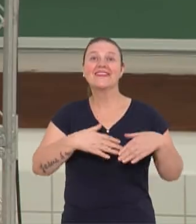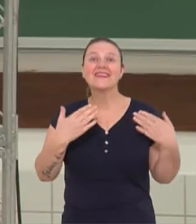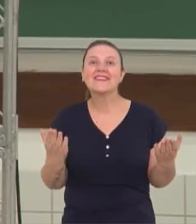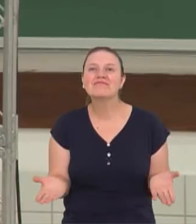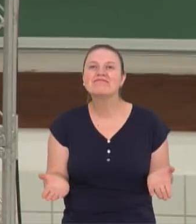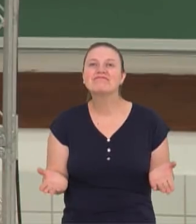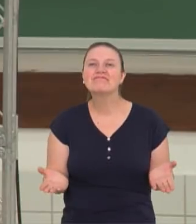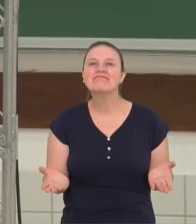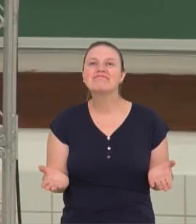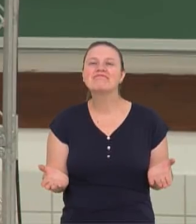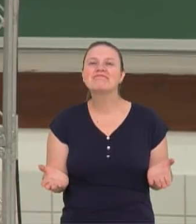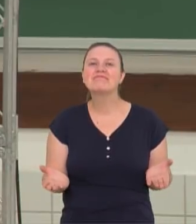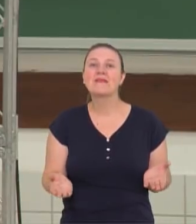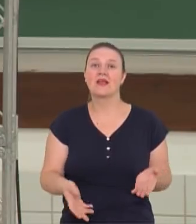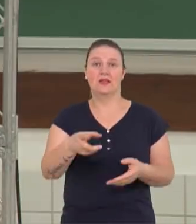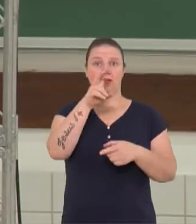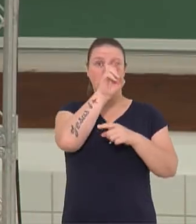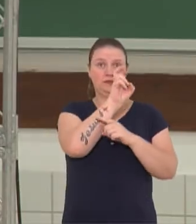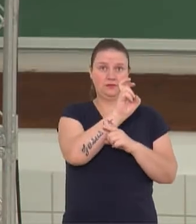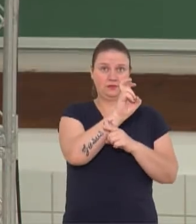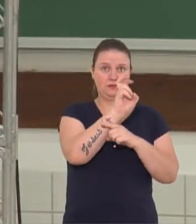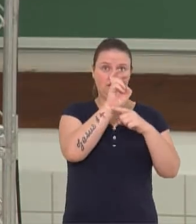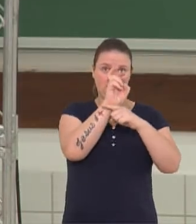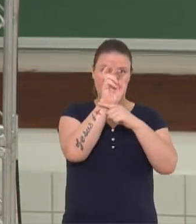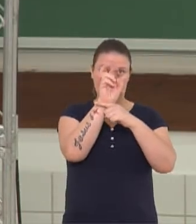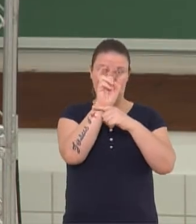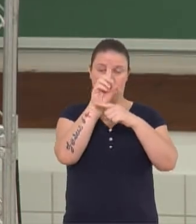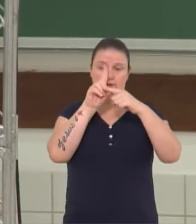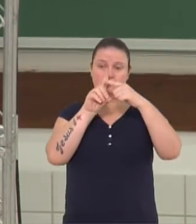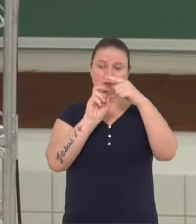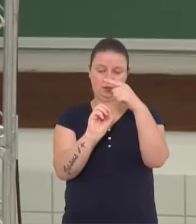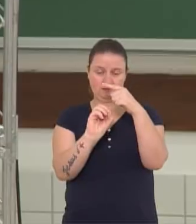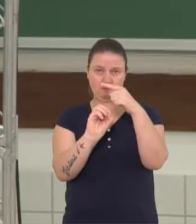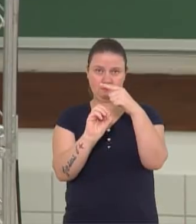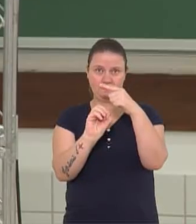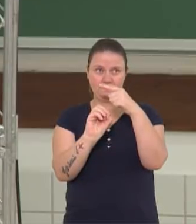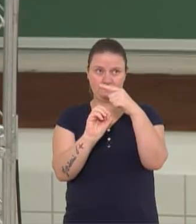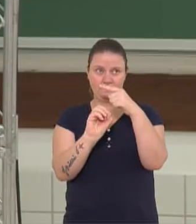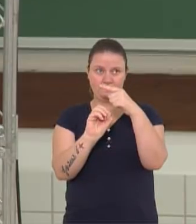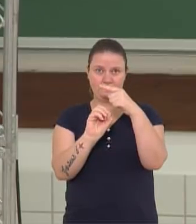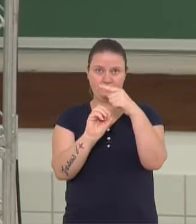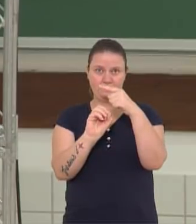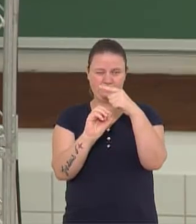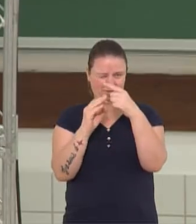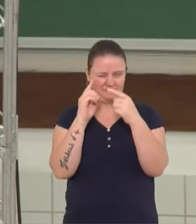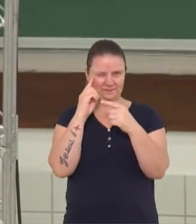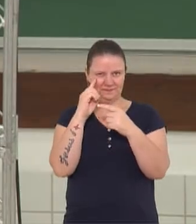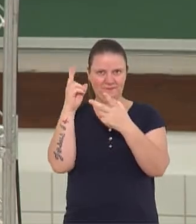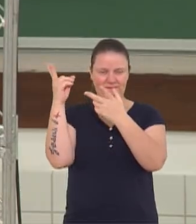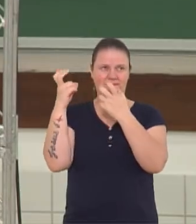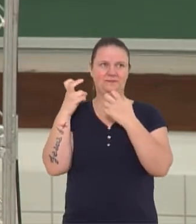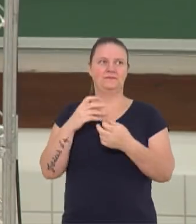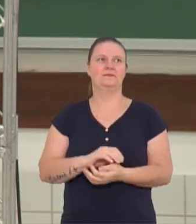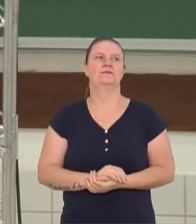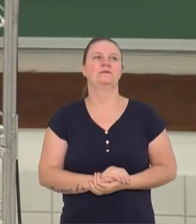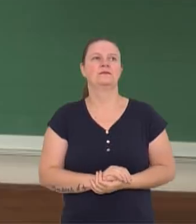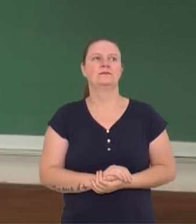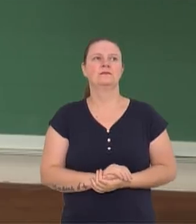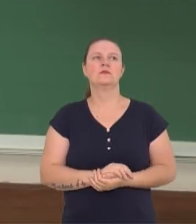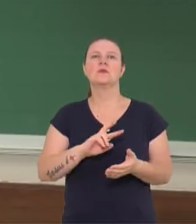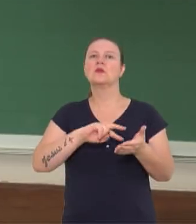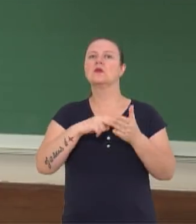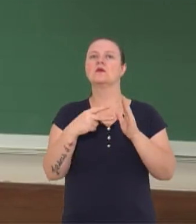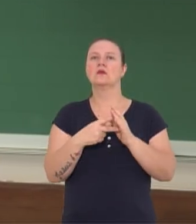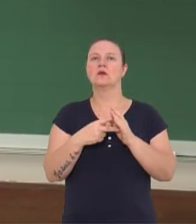aí? 5 décimos. Olha lá, 5 décimos. Então, quer dizer que isso